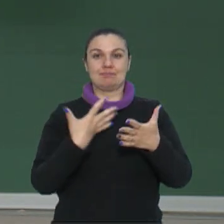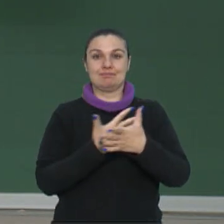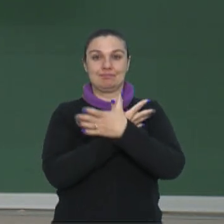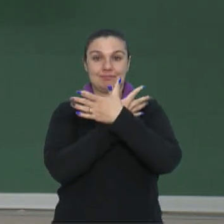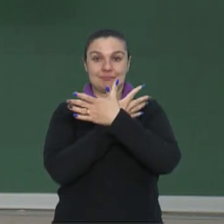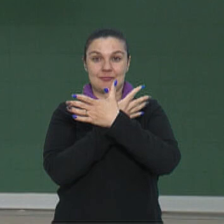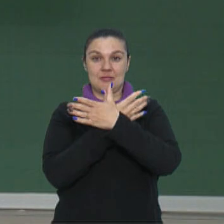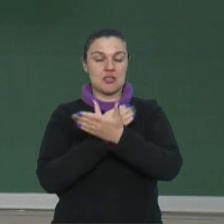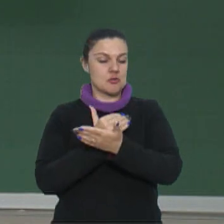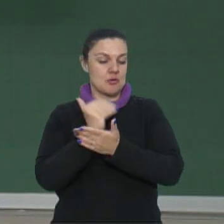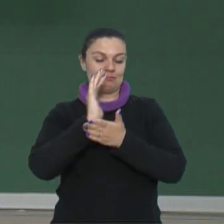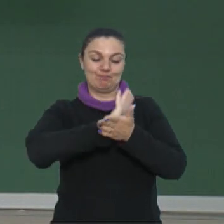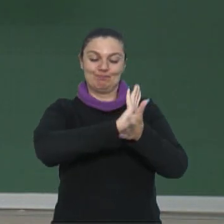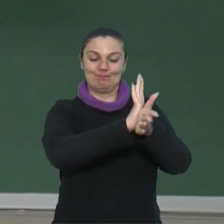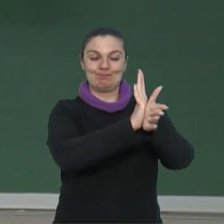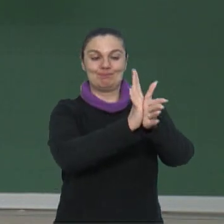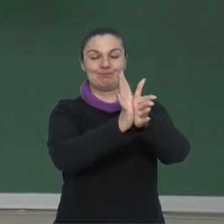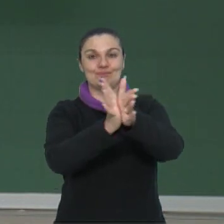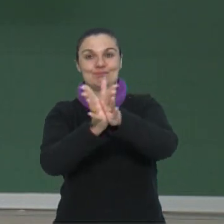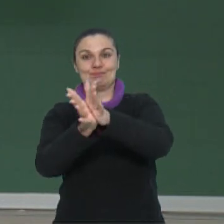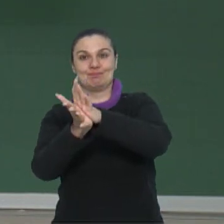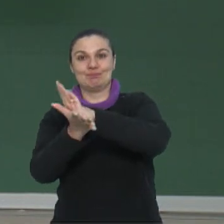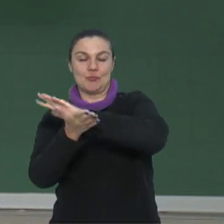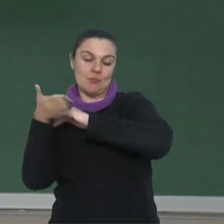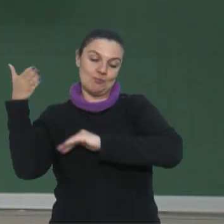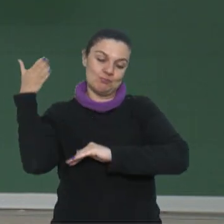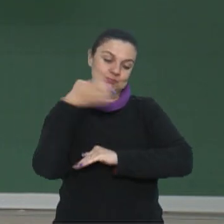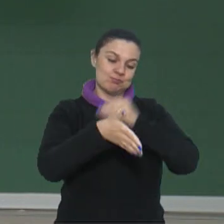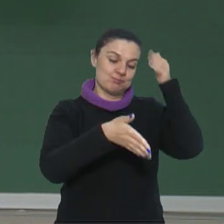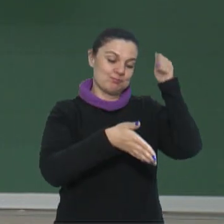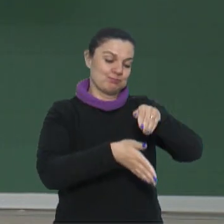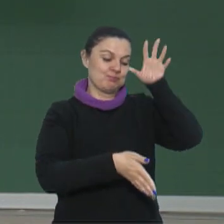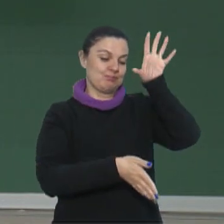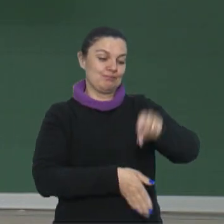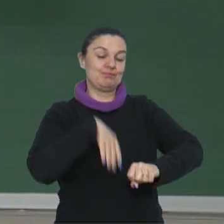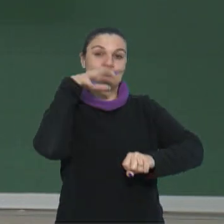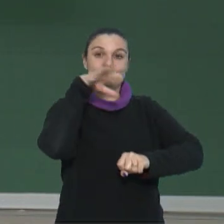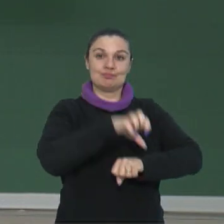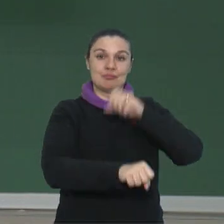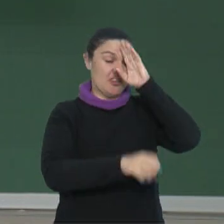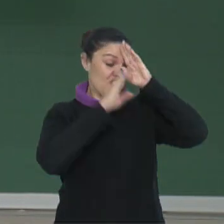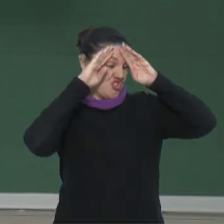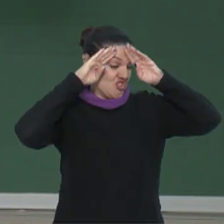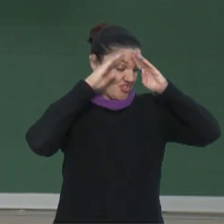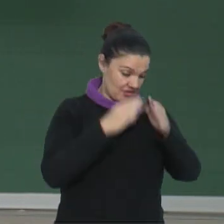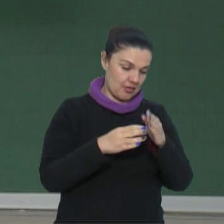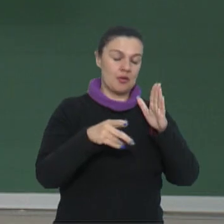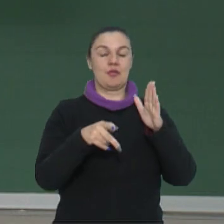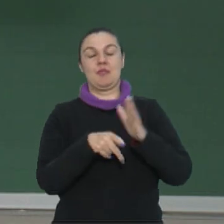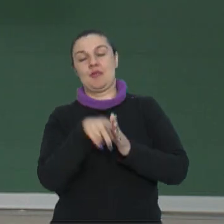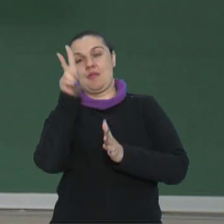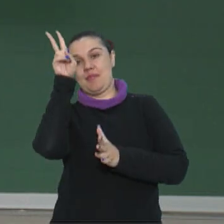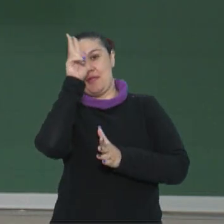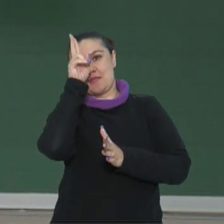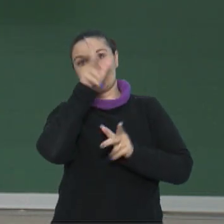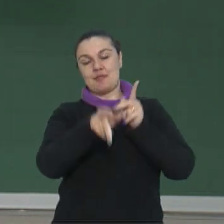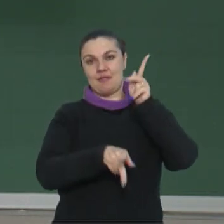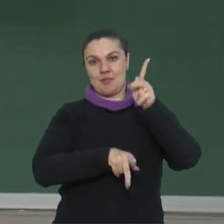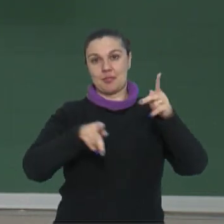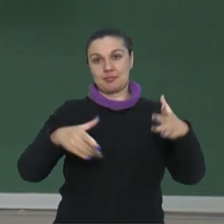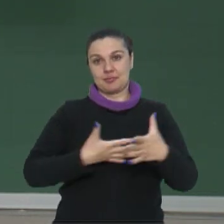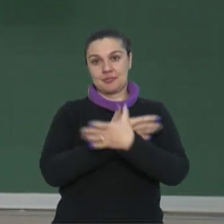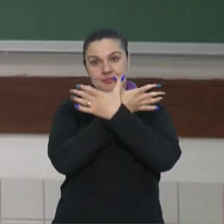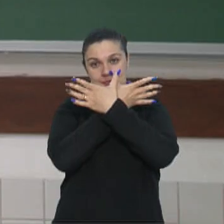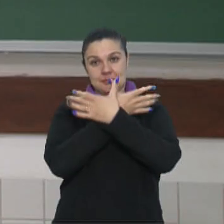todo um processo de destruição, colonização, né, impactando diretamente na história dos astecas. Mas aí vem